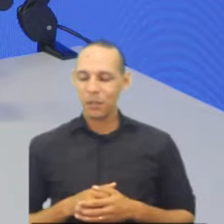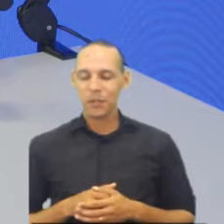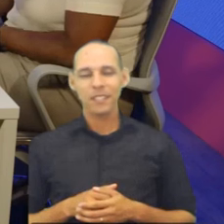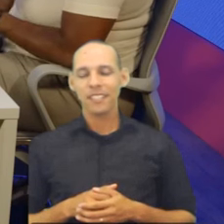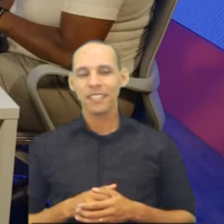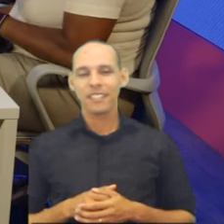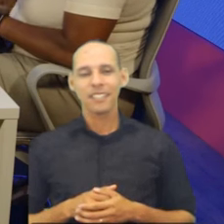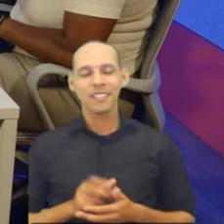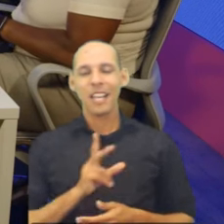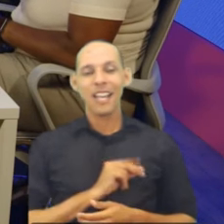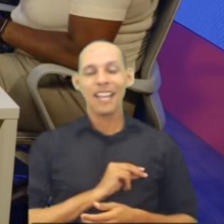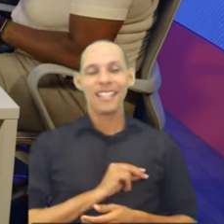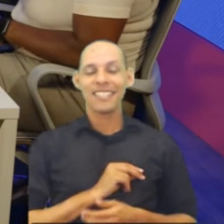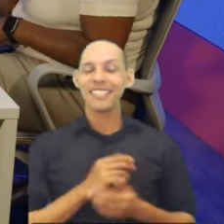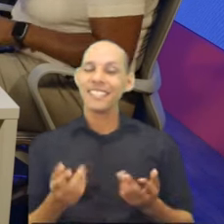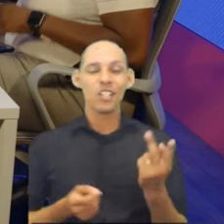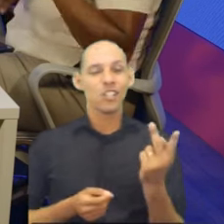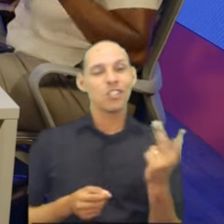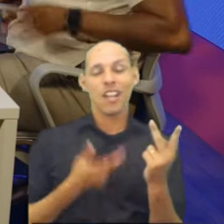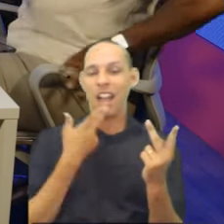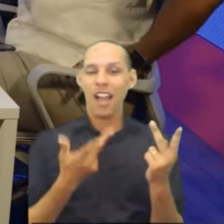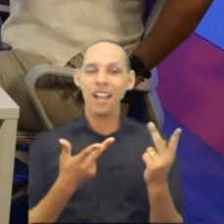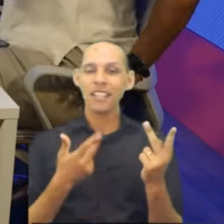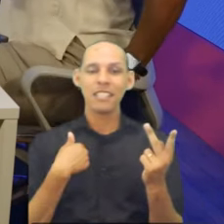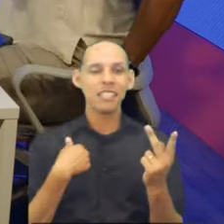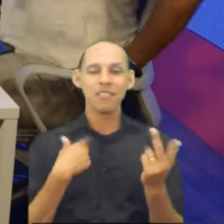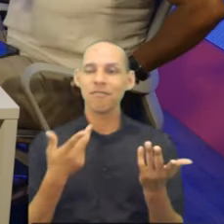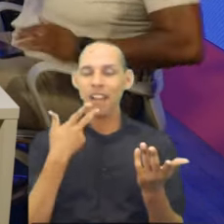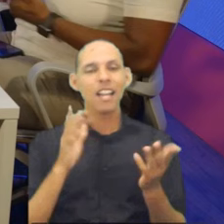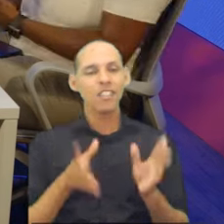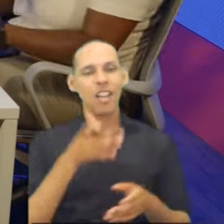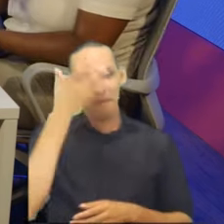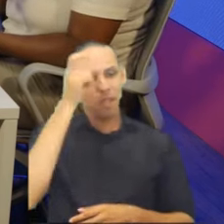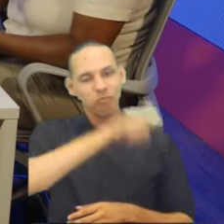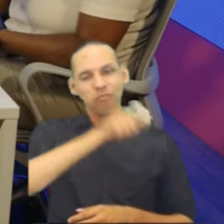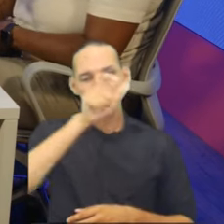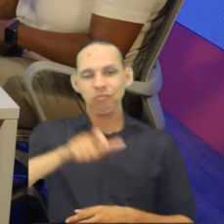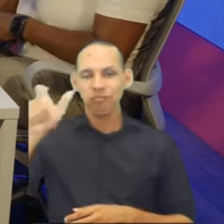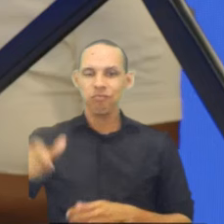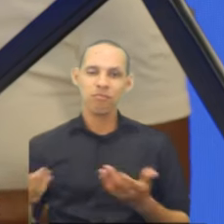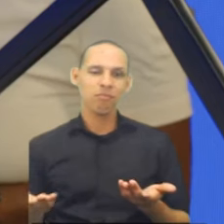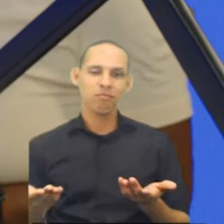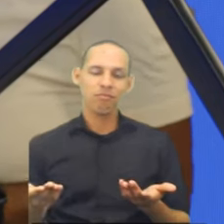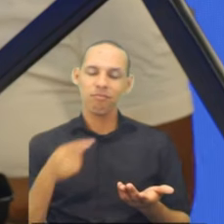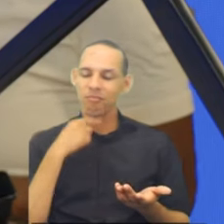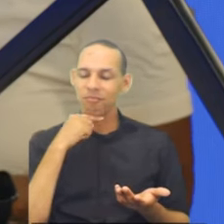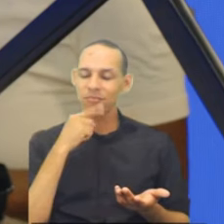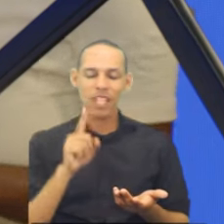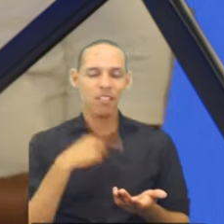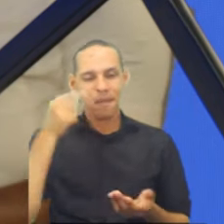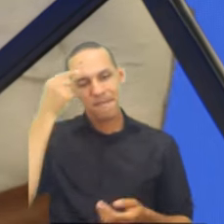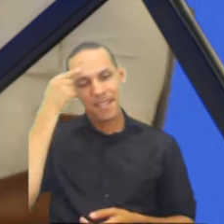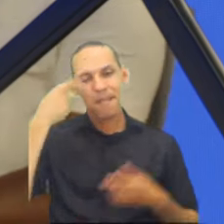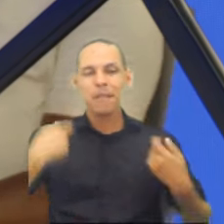Nossa é os dois eu que os dois falar não tem muito que eu já tinha falado sobre pessoas eu acho que não tem como